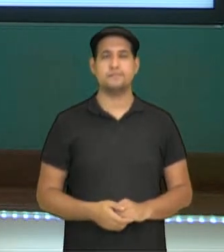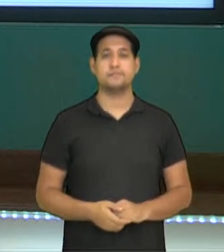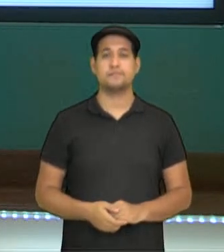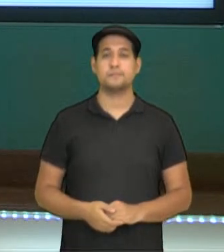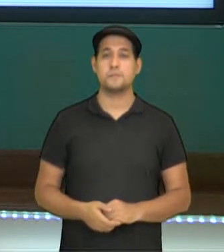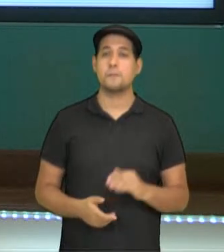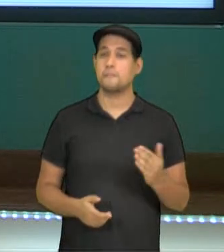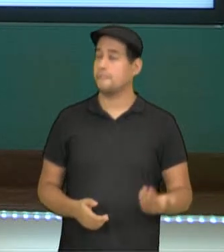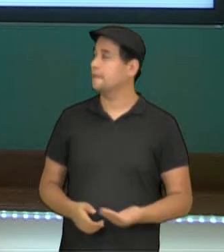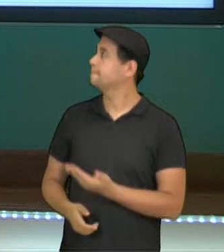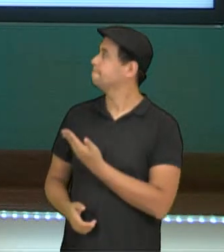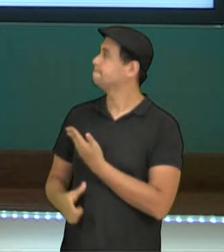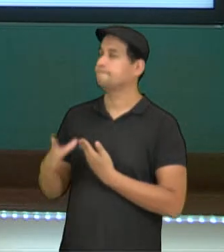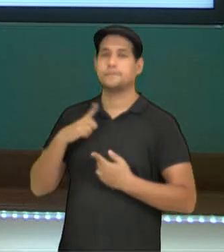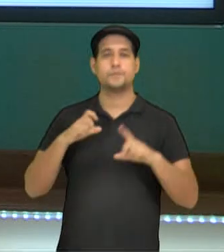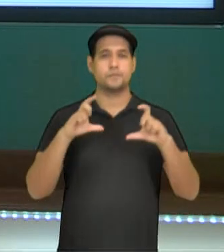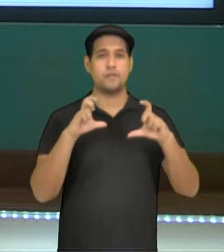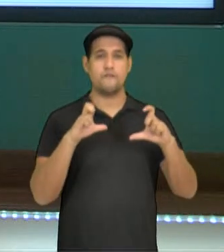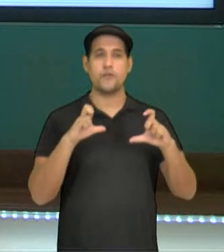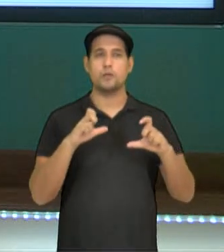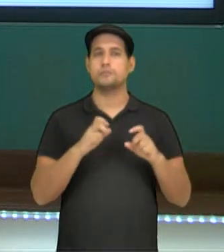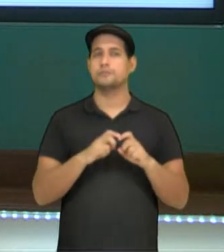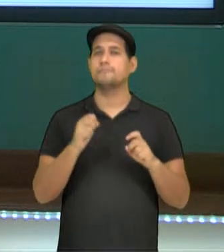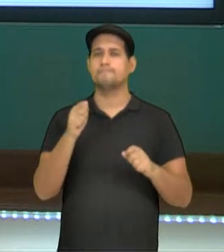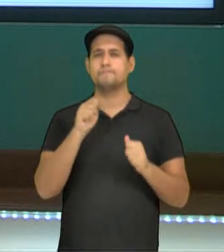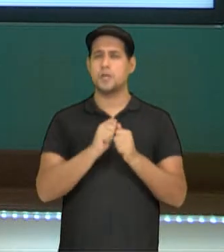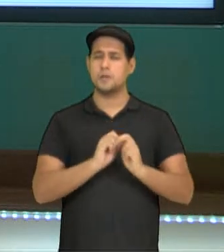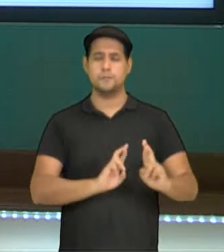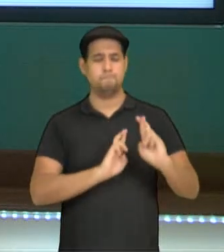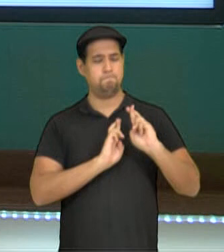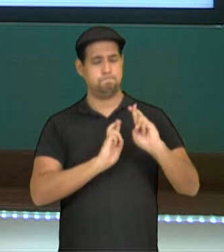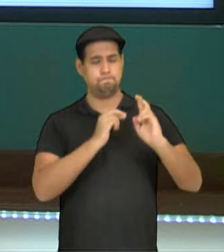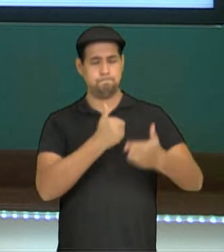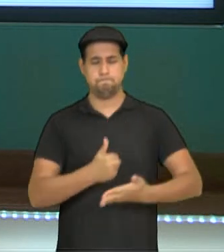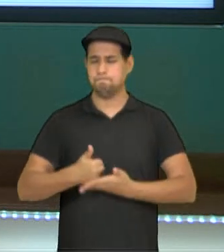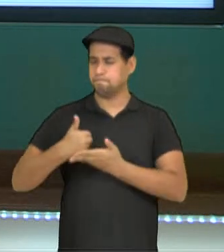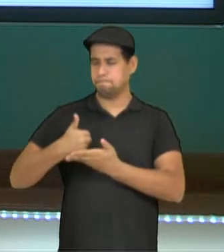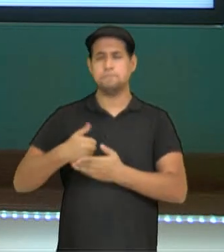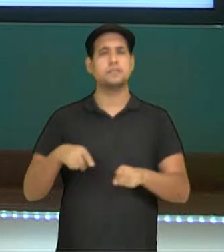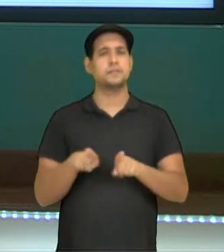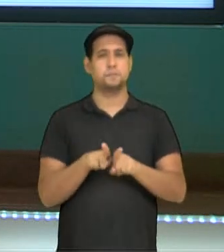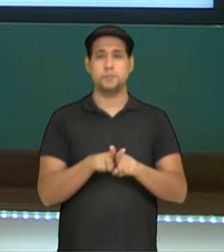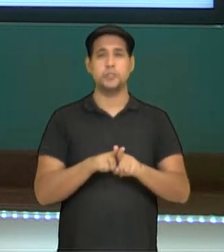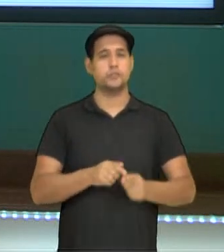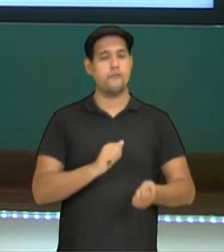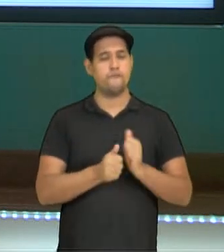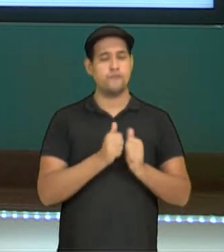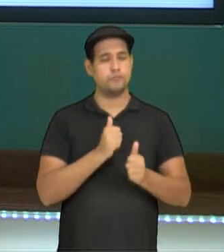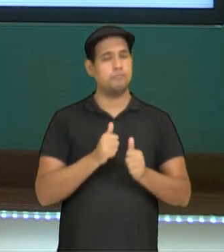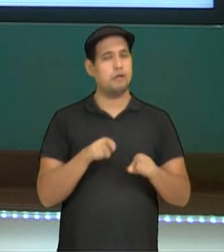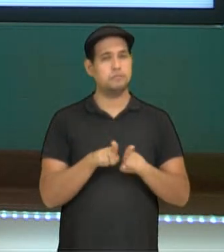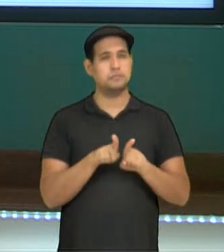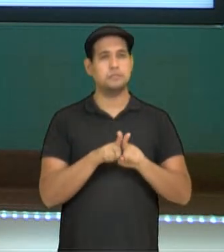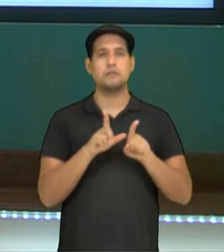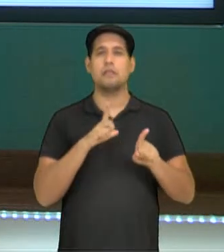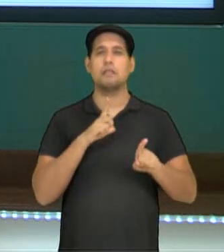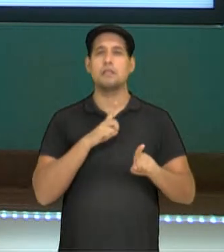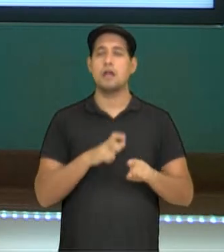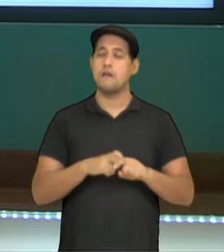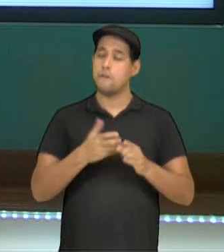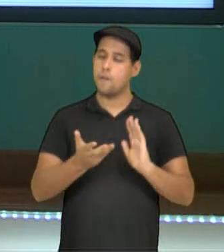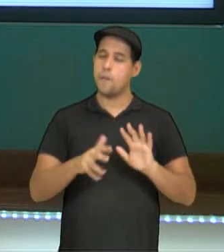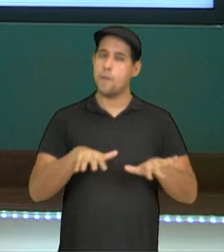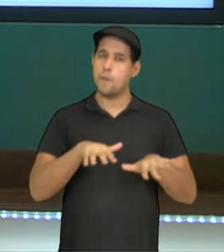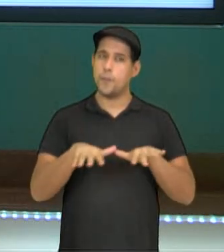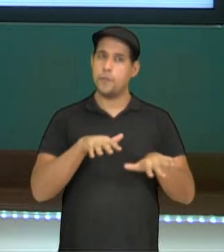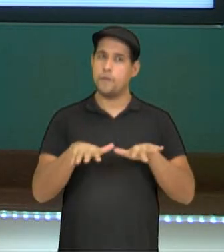Aí aqui, né, uma imagem bem positiva, né, do jogador de futebol. Ele está ali fazendo um